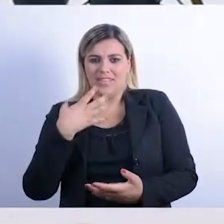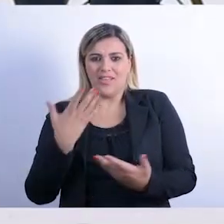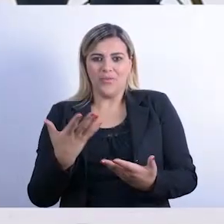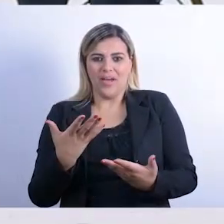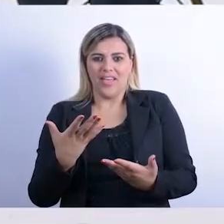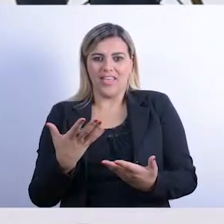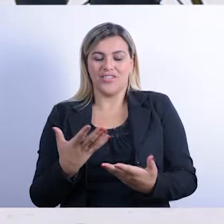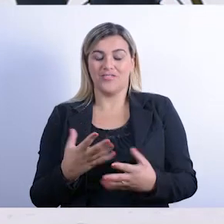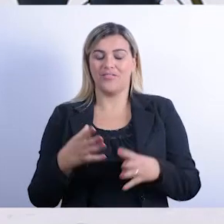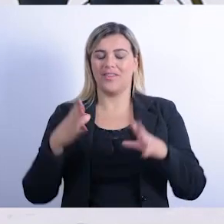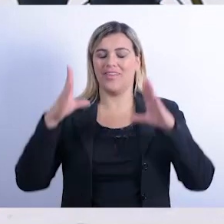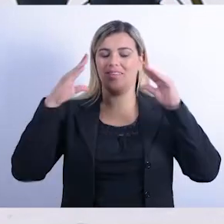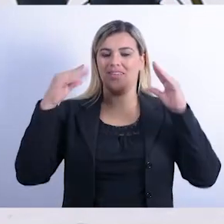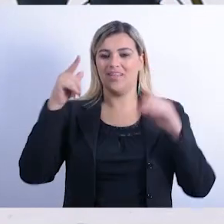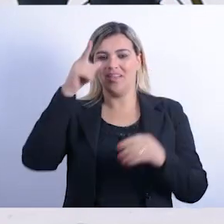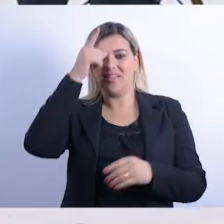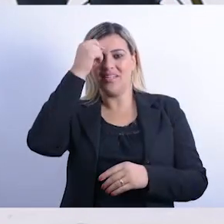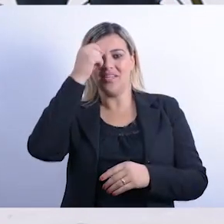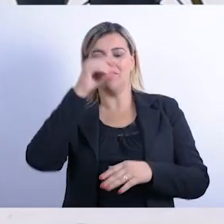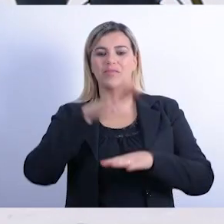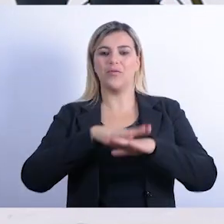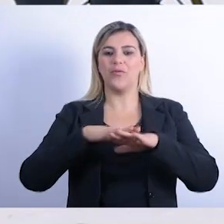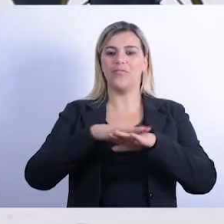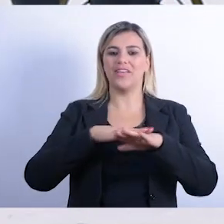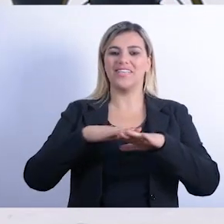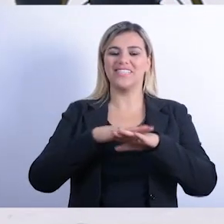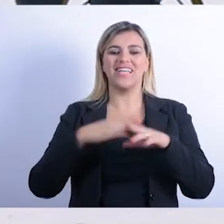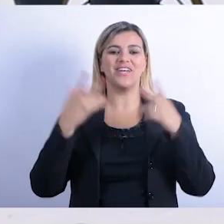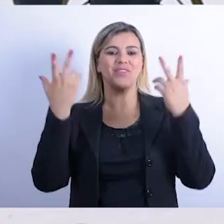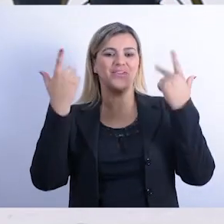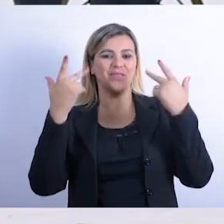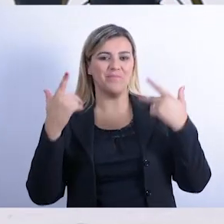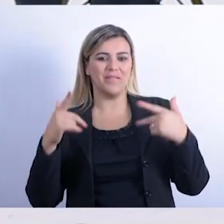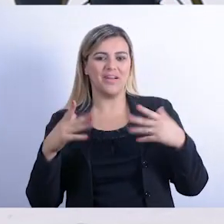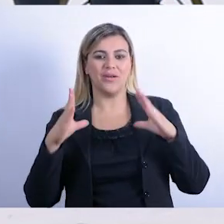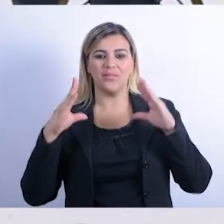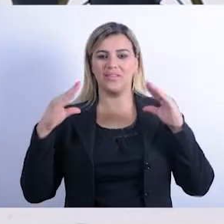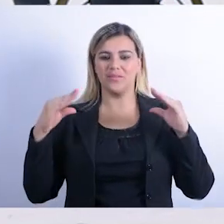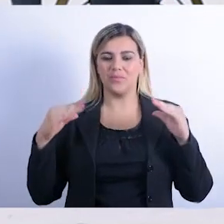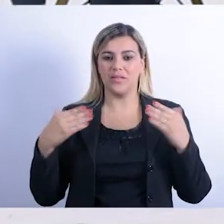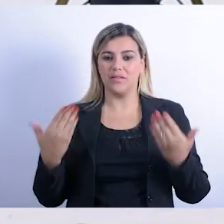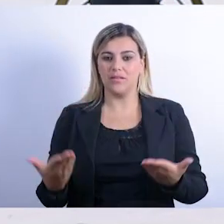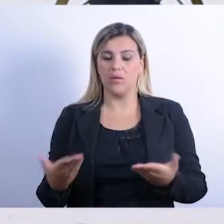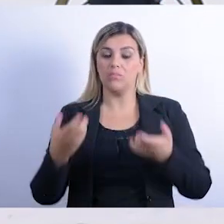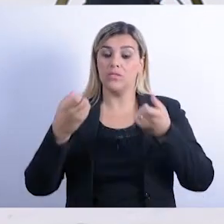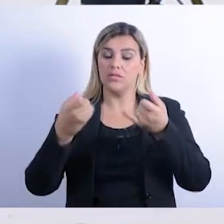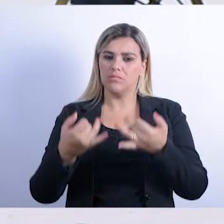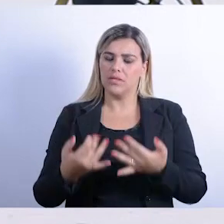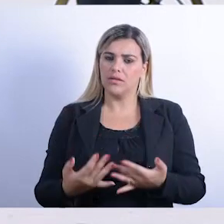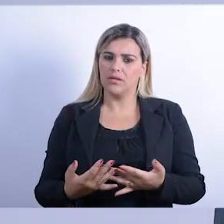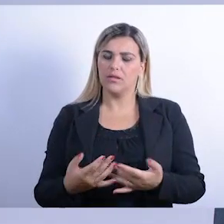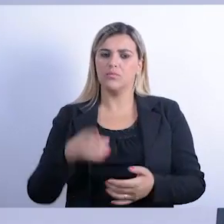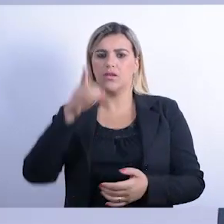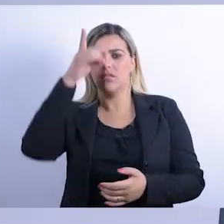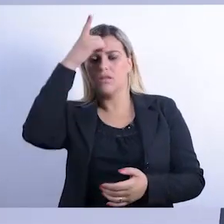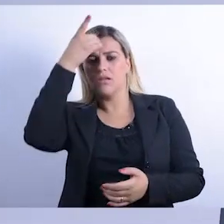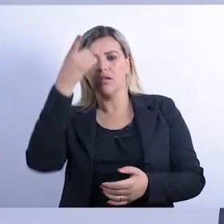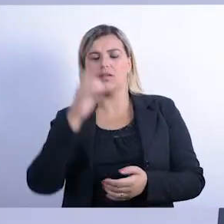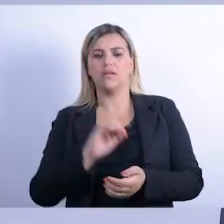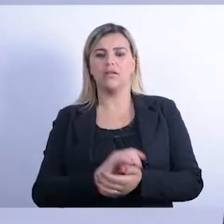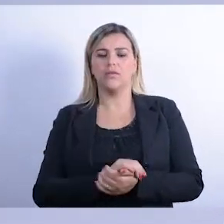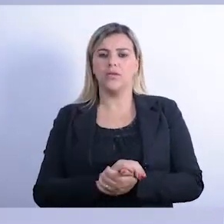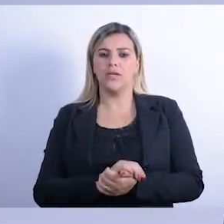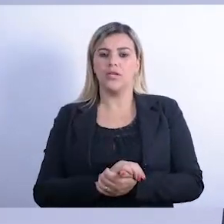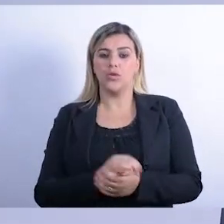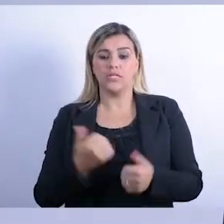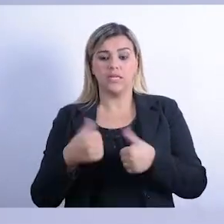assim, o gelo, né? Aí a gente respirou aliviado, tirou um peso das costas grande, né? Aí explicamos para ele o